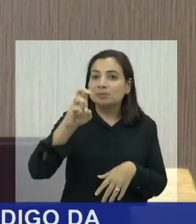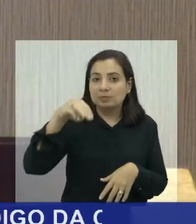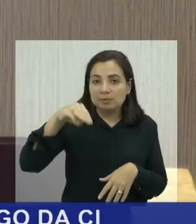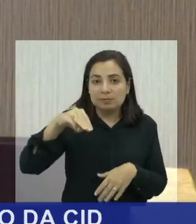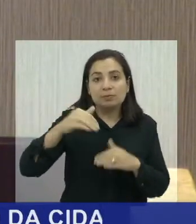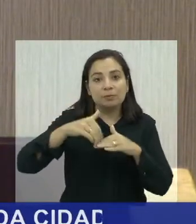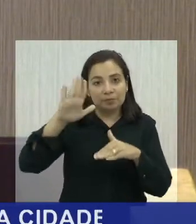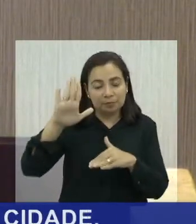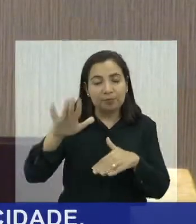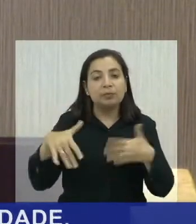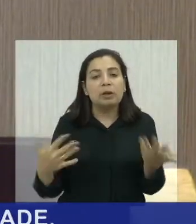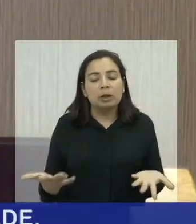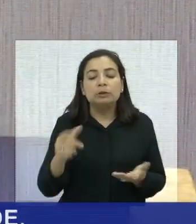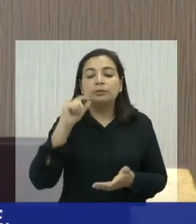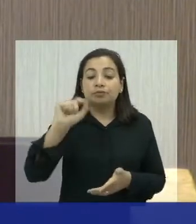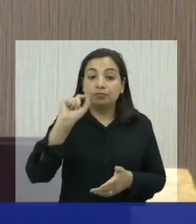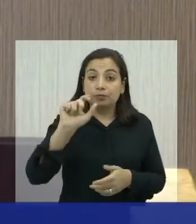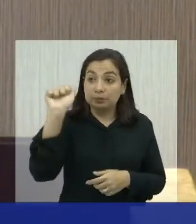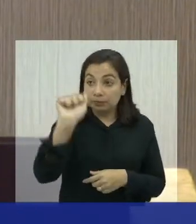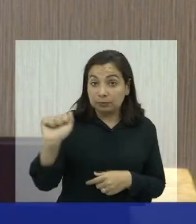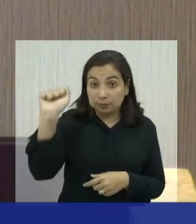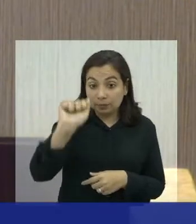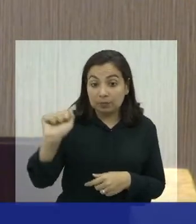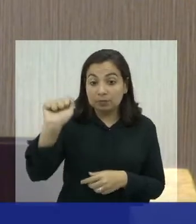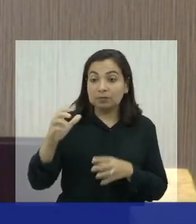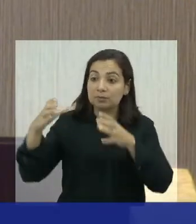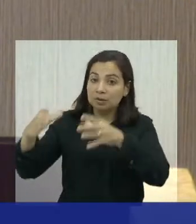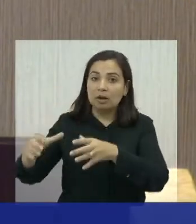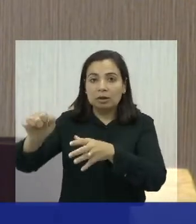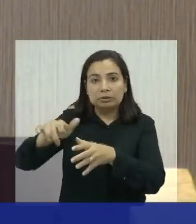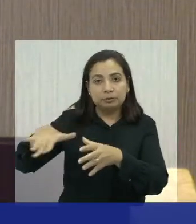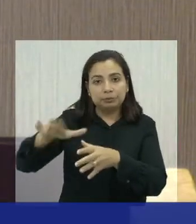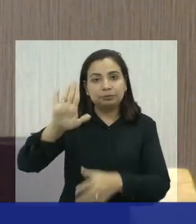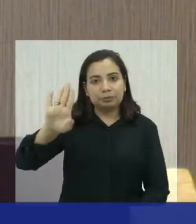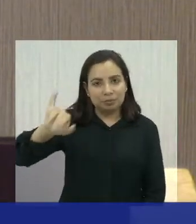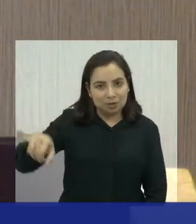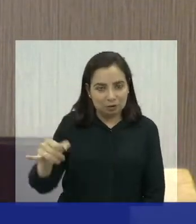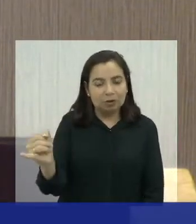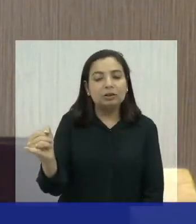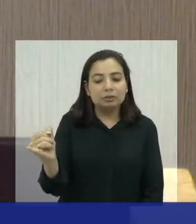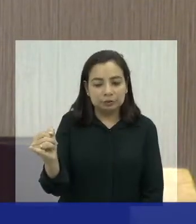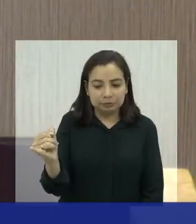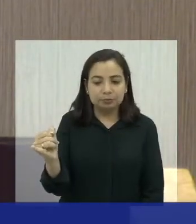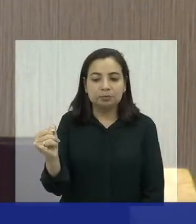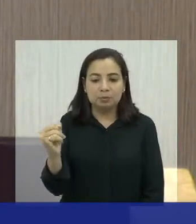das Escolas do Grande Bom Jardim, e está aqui meu público,